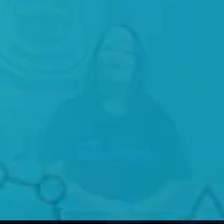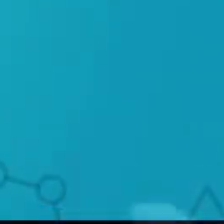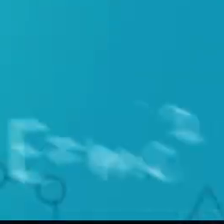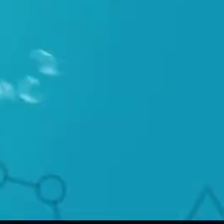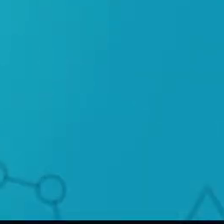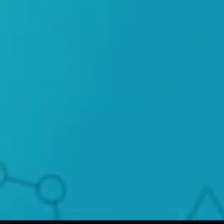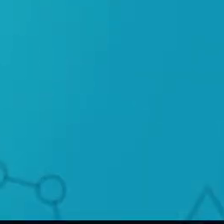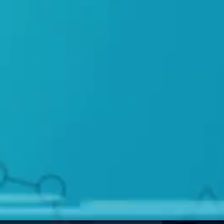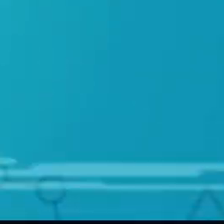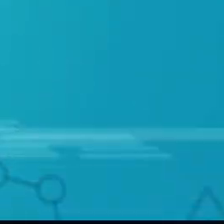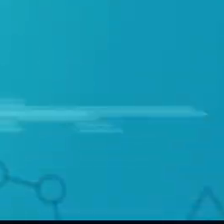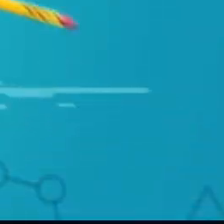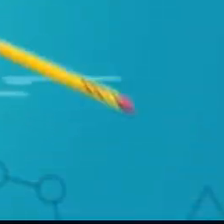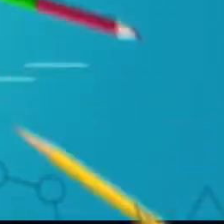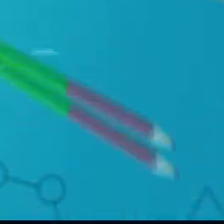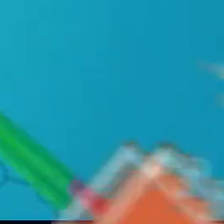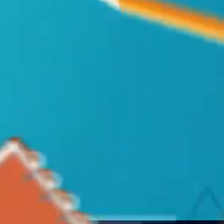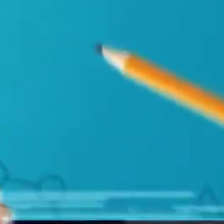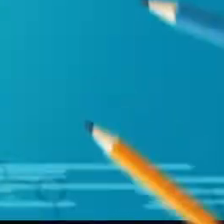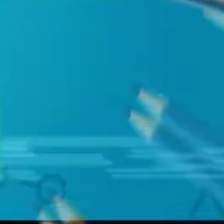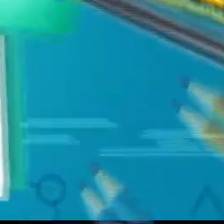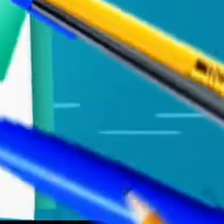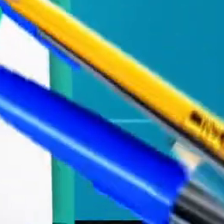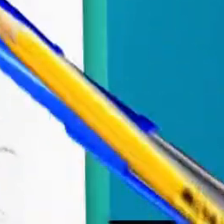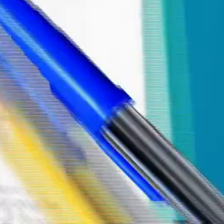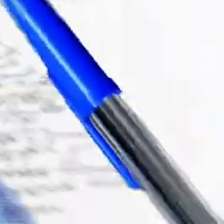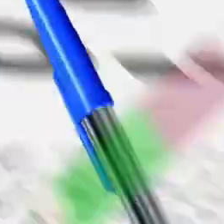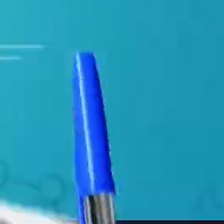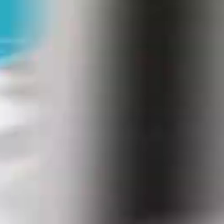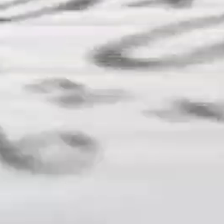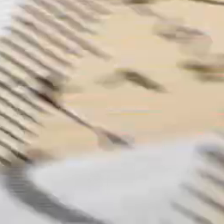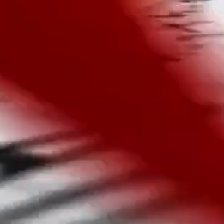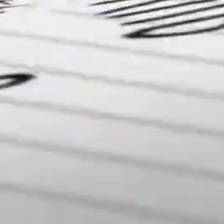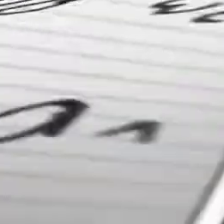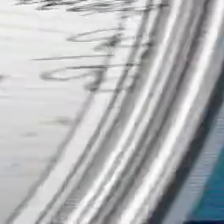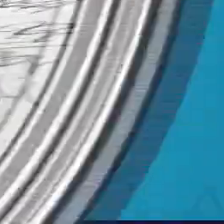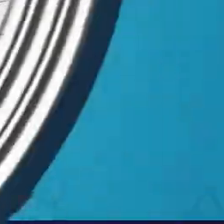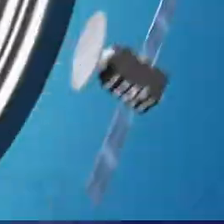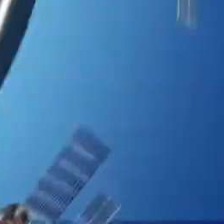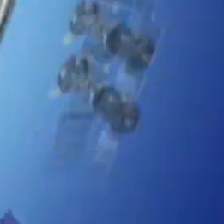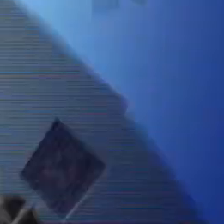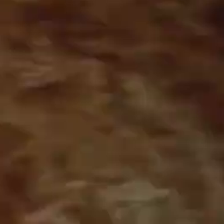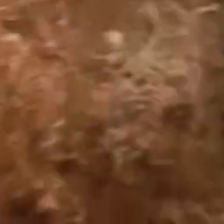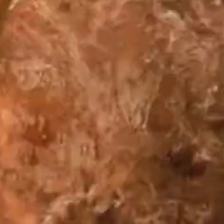E aí E aí